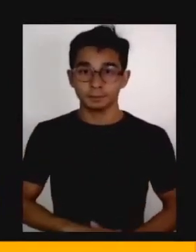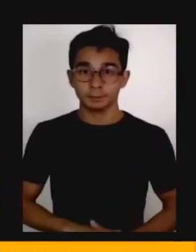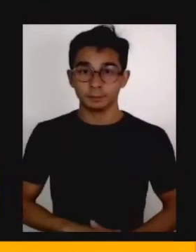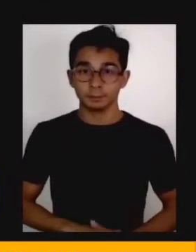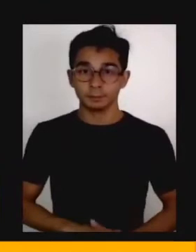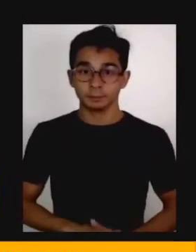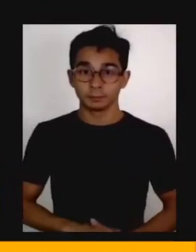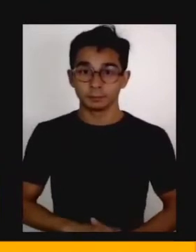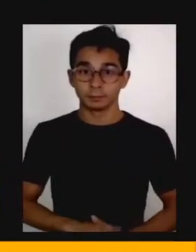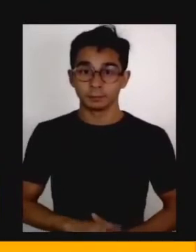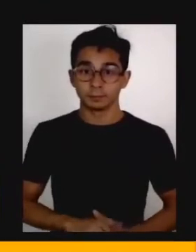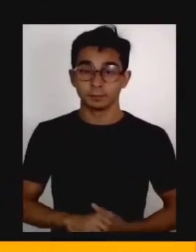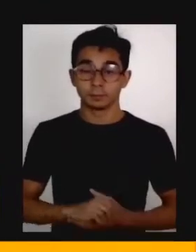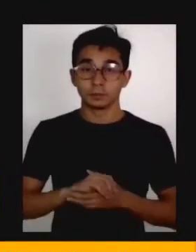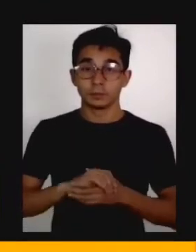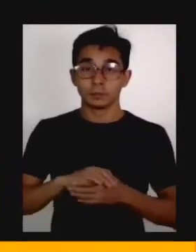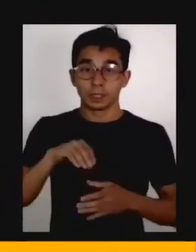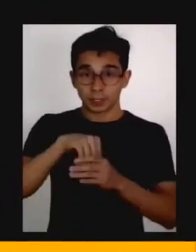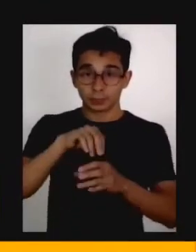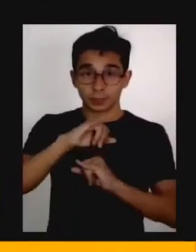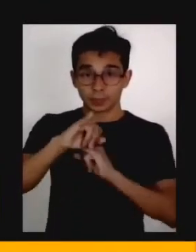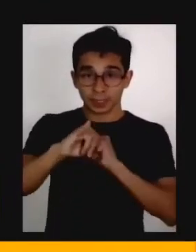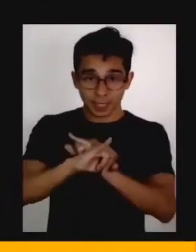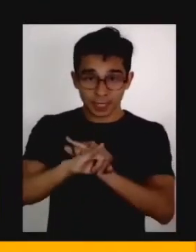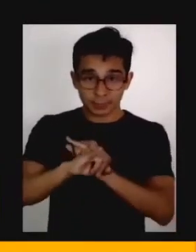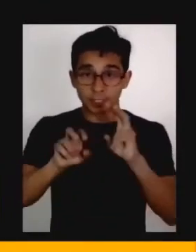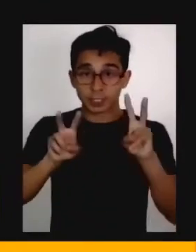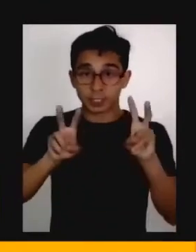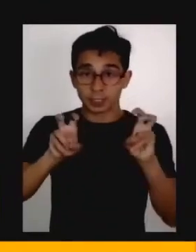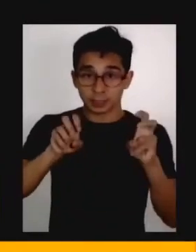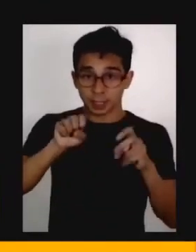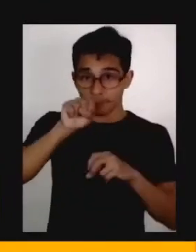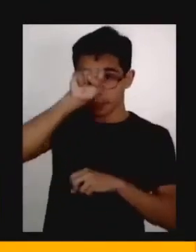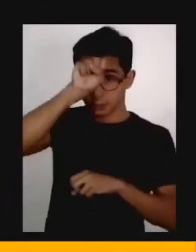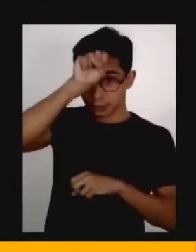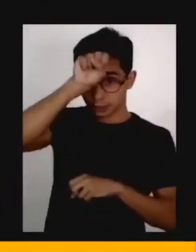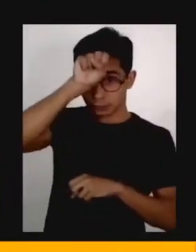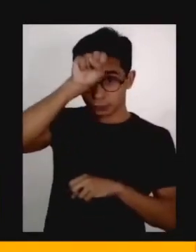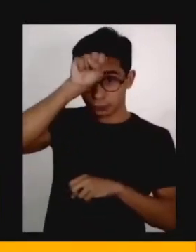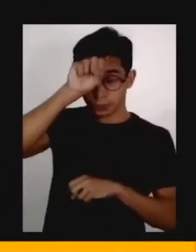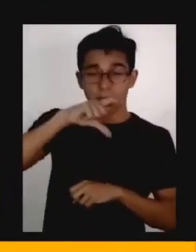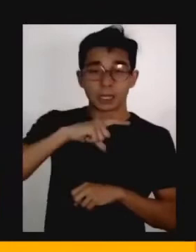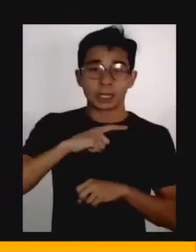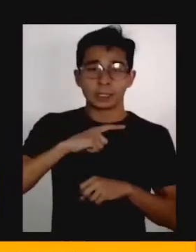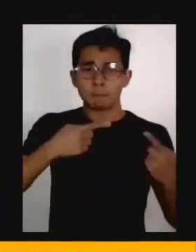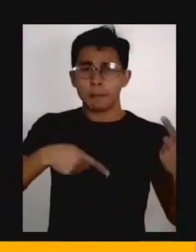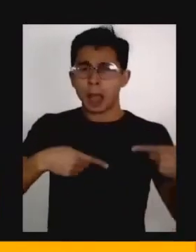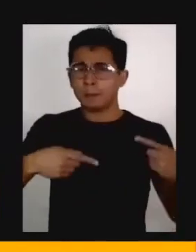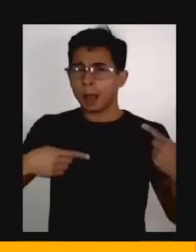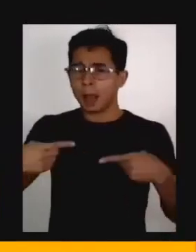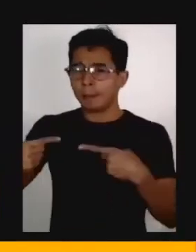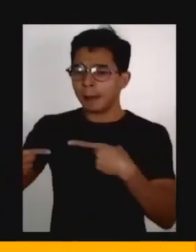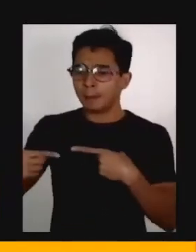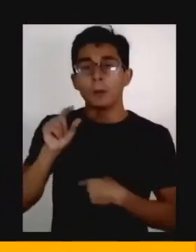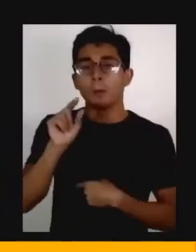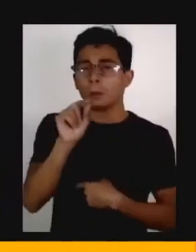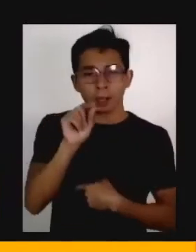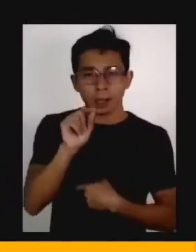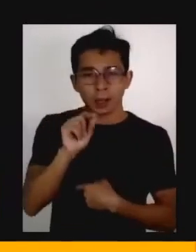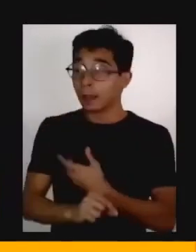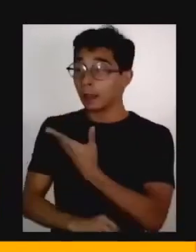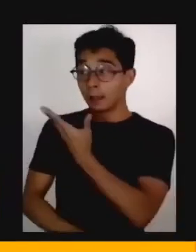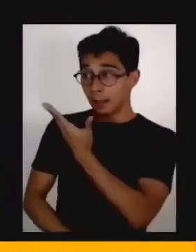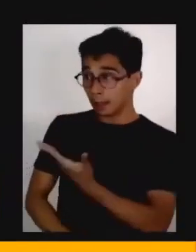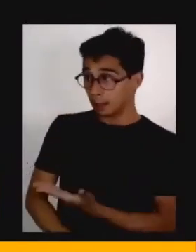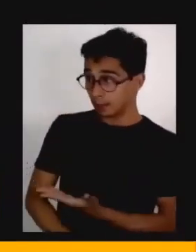falado sobre a nossa marca dentro do nosso ambiente de mensuração específica, ou seja, são aqueles canais